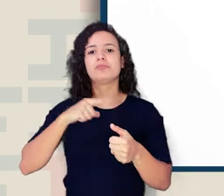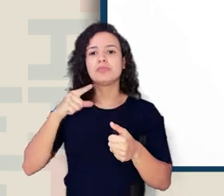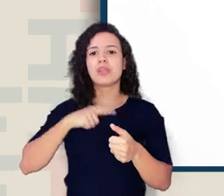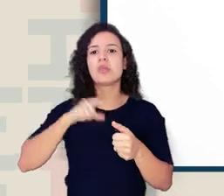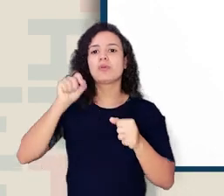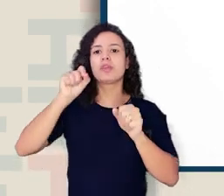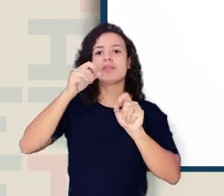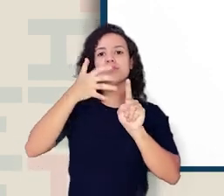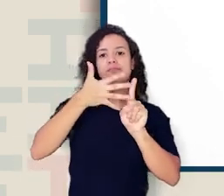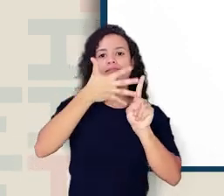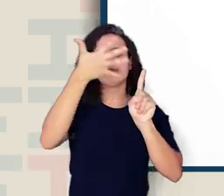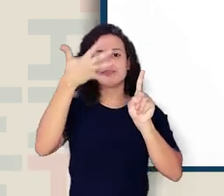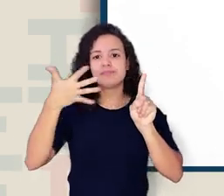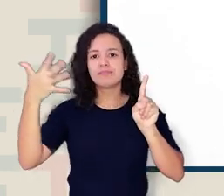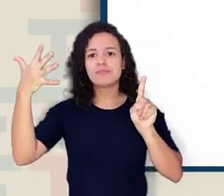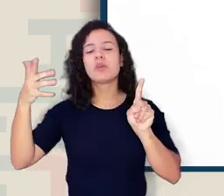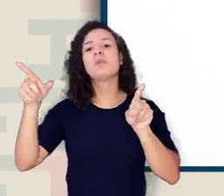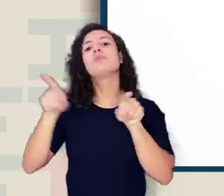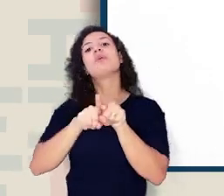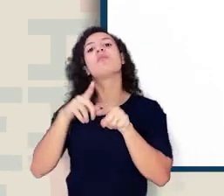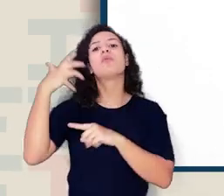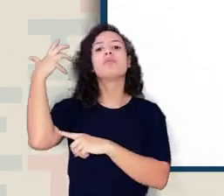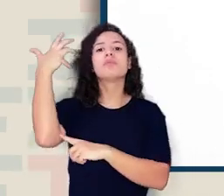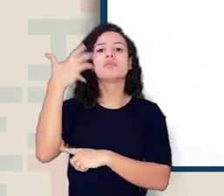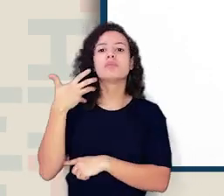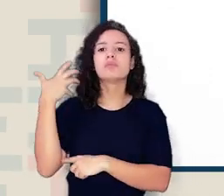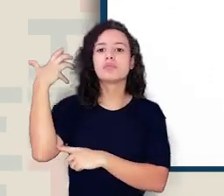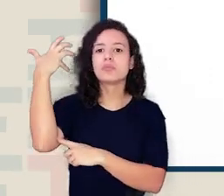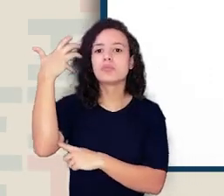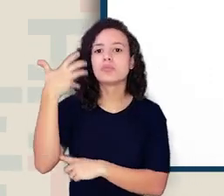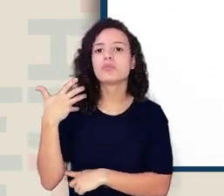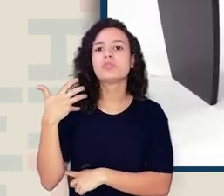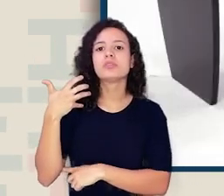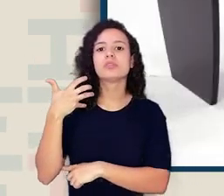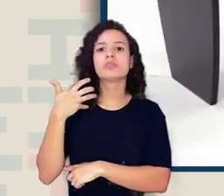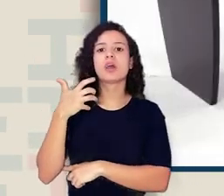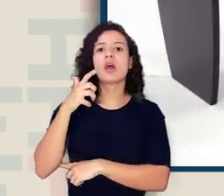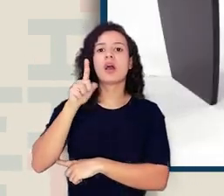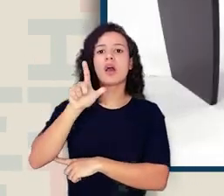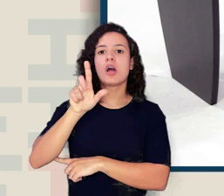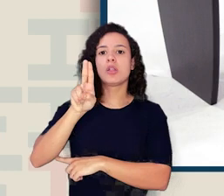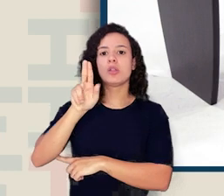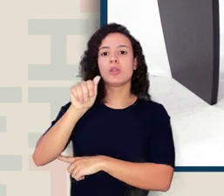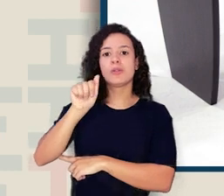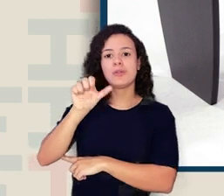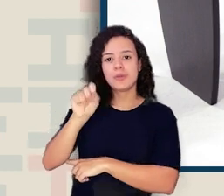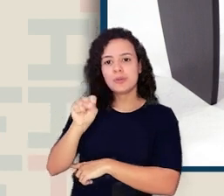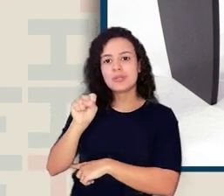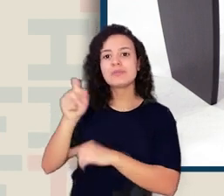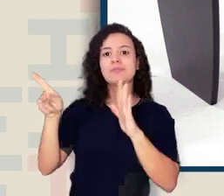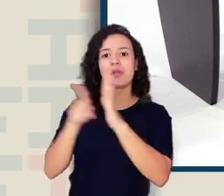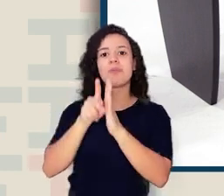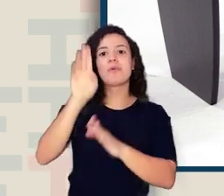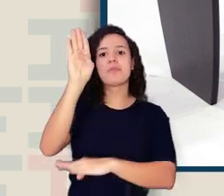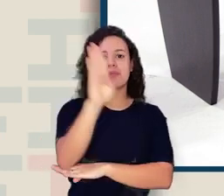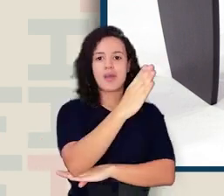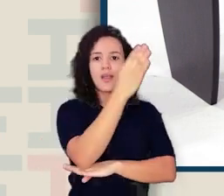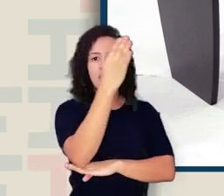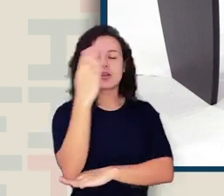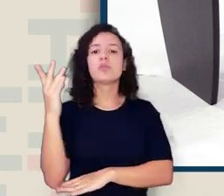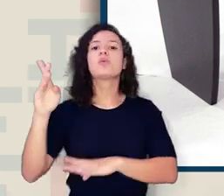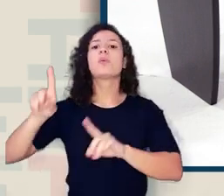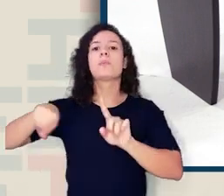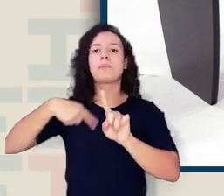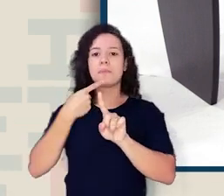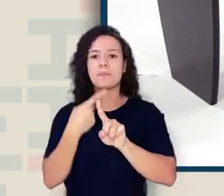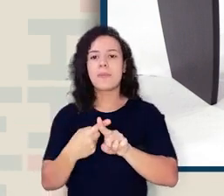as partituras, tanto partituras melódicas das loas, que são composições do nosso maracatu, quanto também